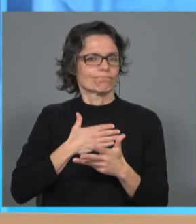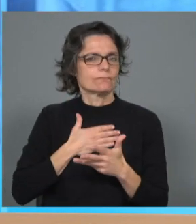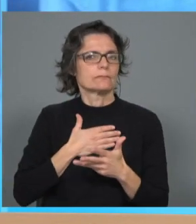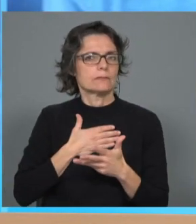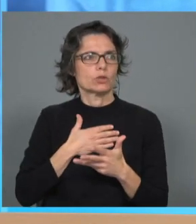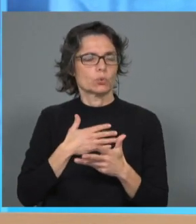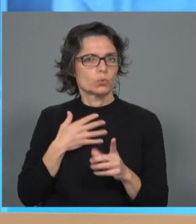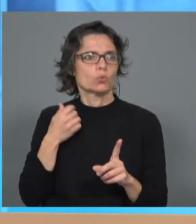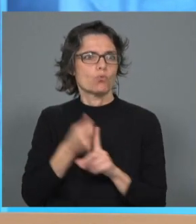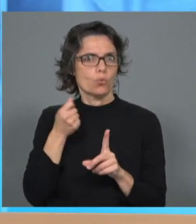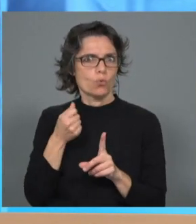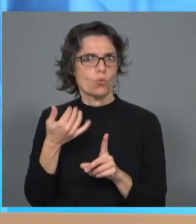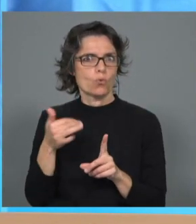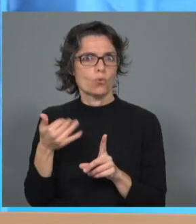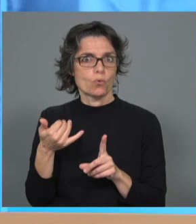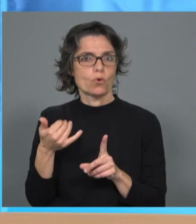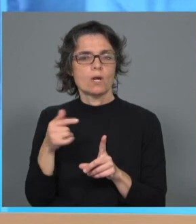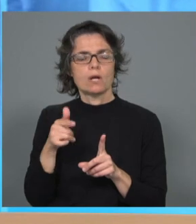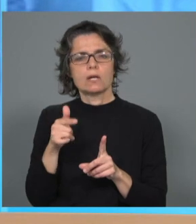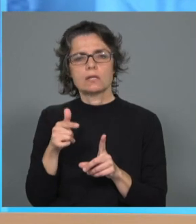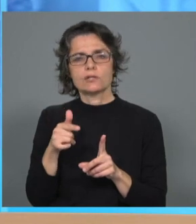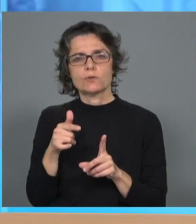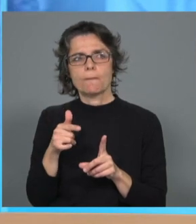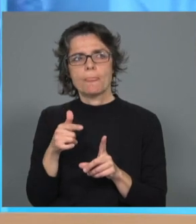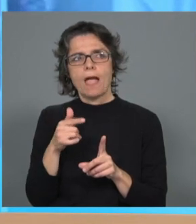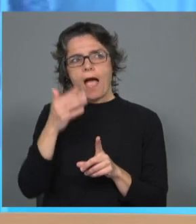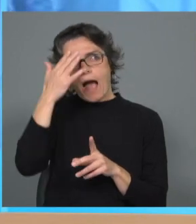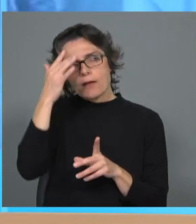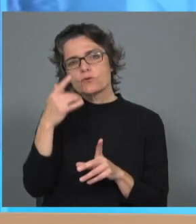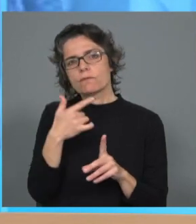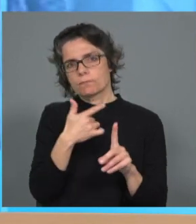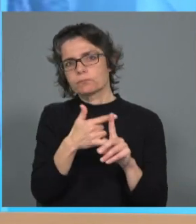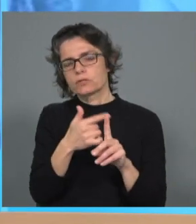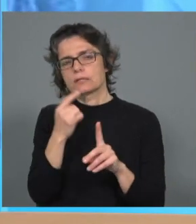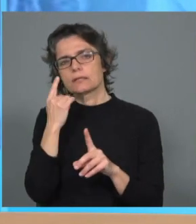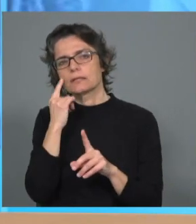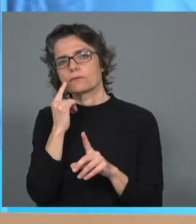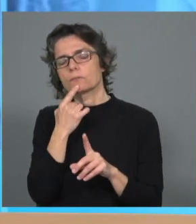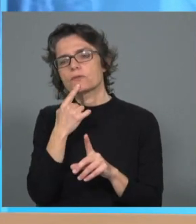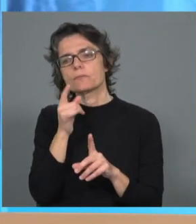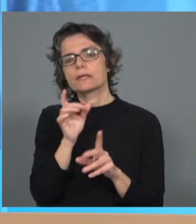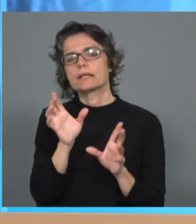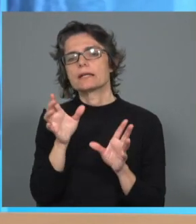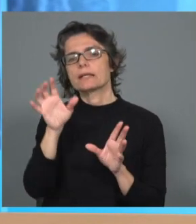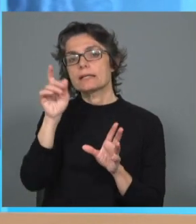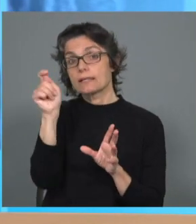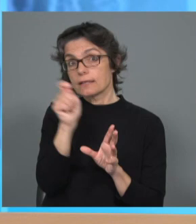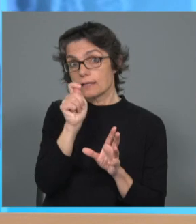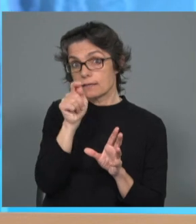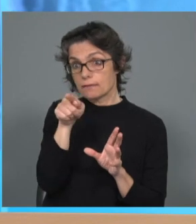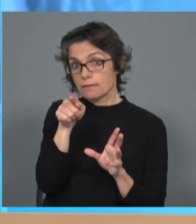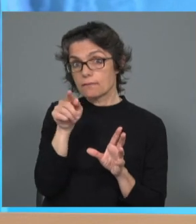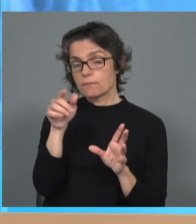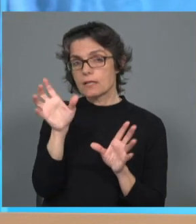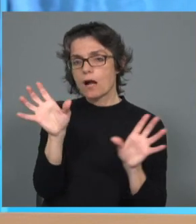grande desafio. E foi muito bom congregar as comunidades à volta daquele mês, à volta daqueles símbolos,